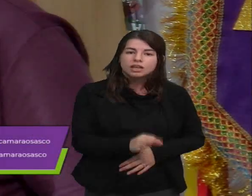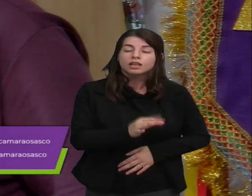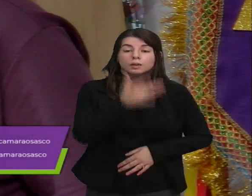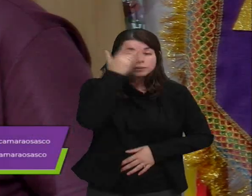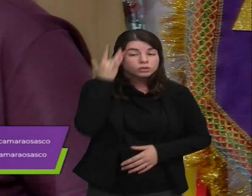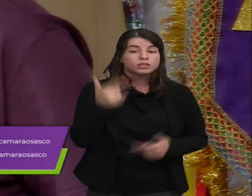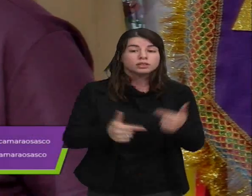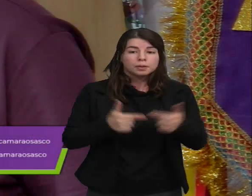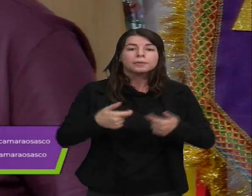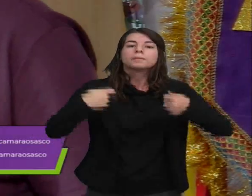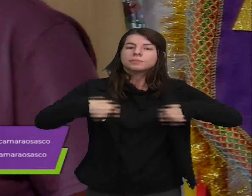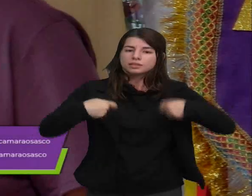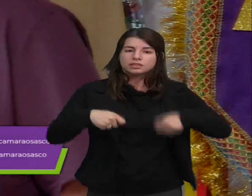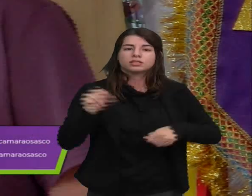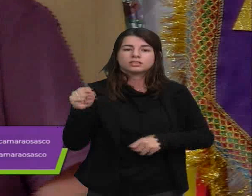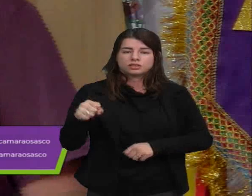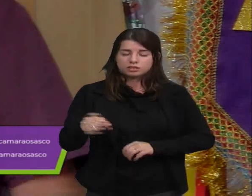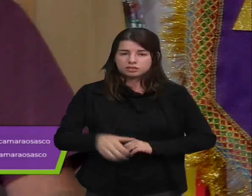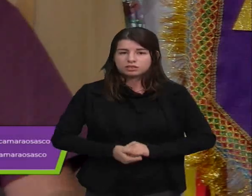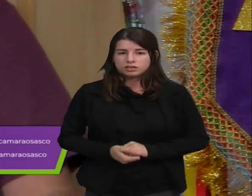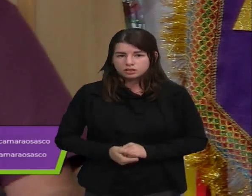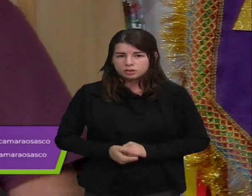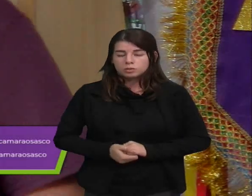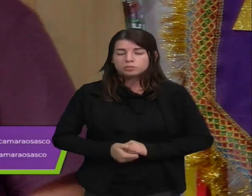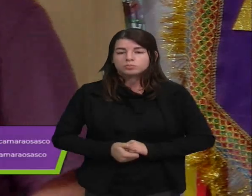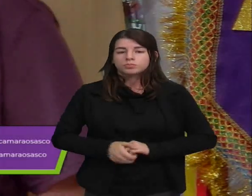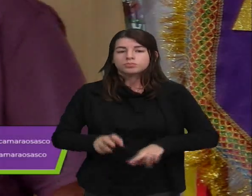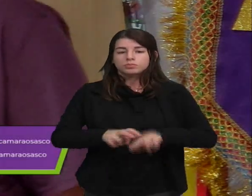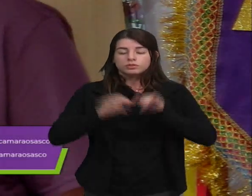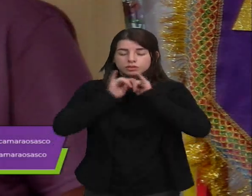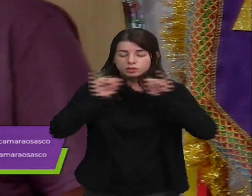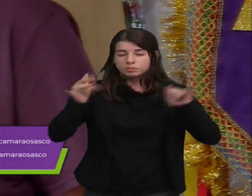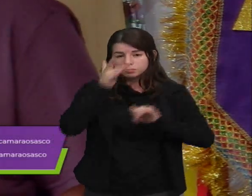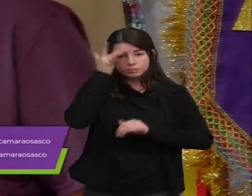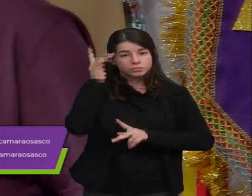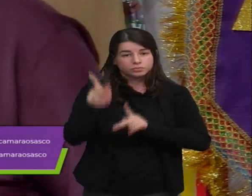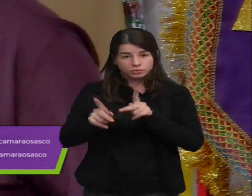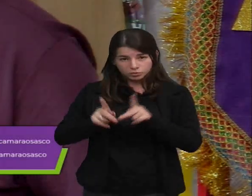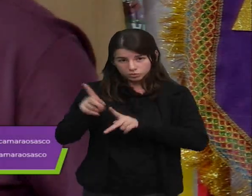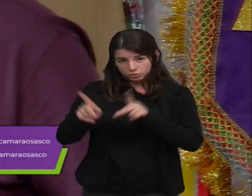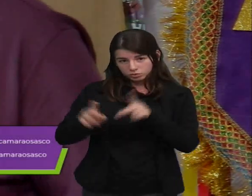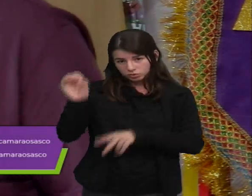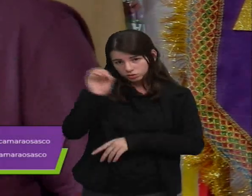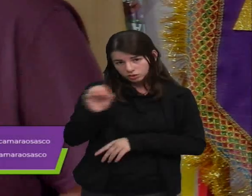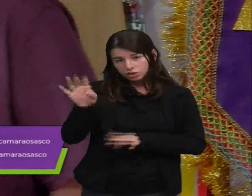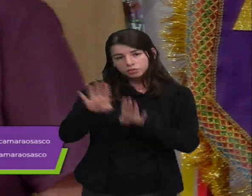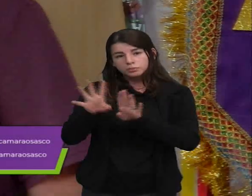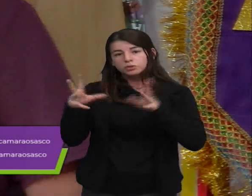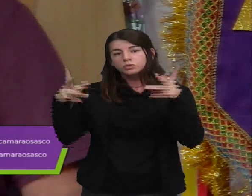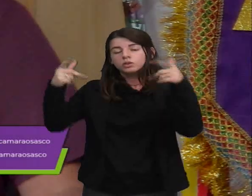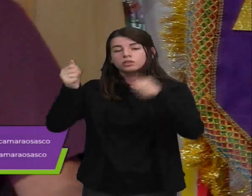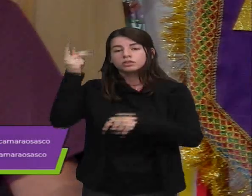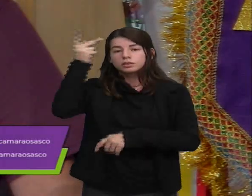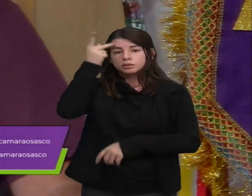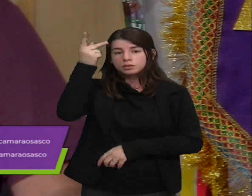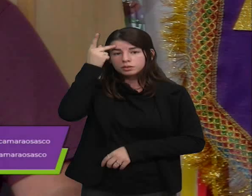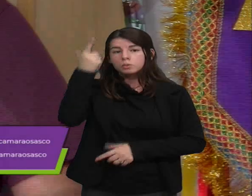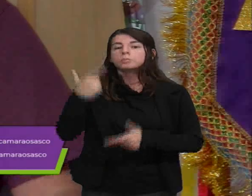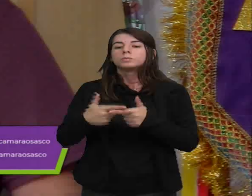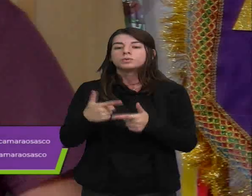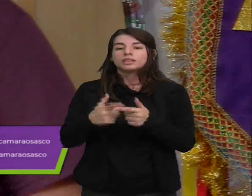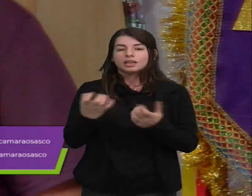trabalhadora então a gente quer dizer para o povo de São Paulo e de Osasco em especial nessa noite que o problema da